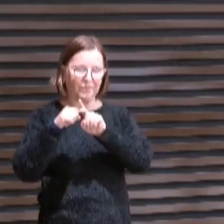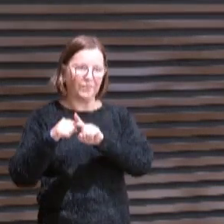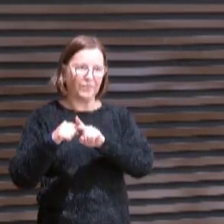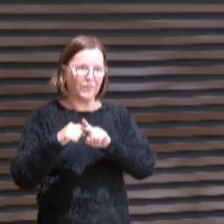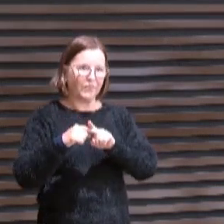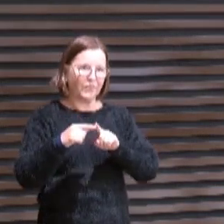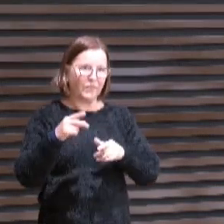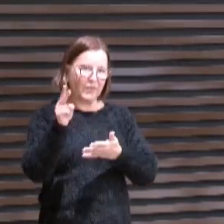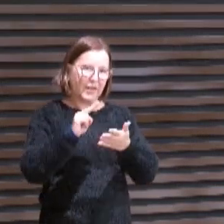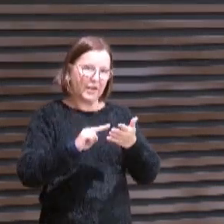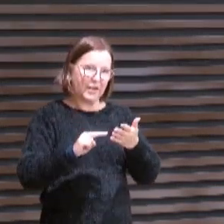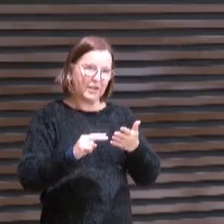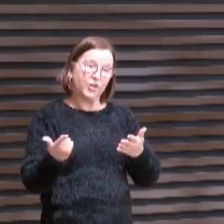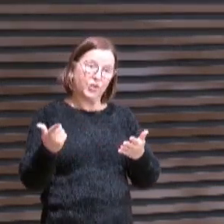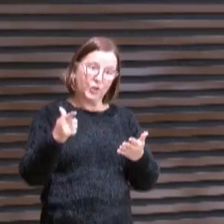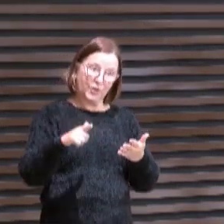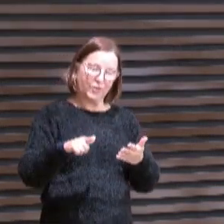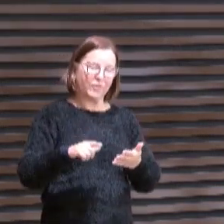verso 17 e o verso 18.